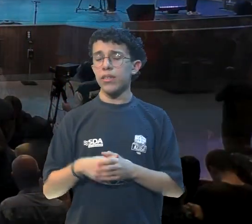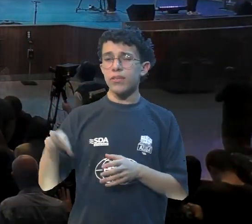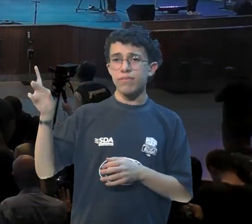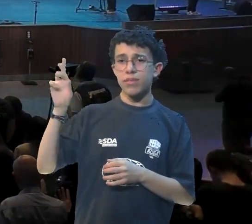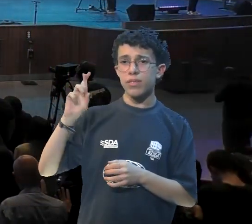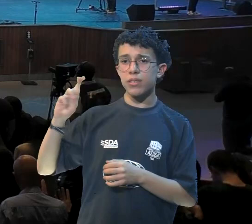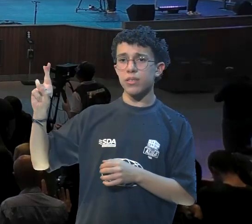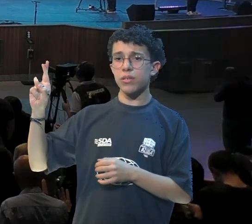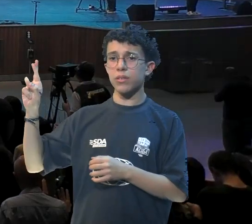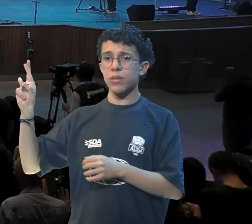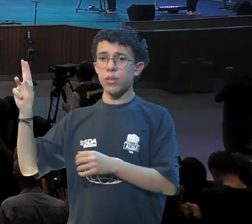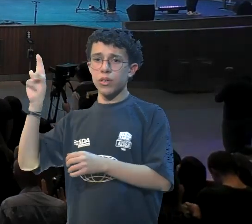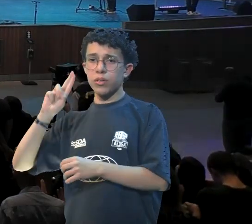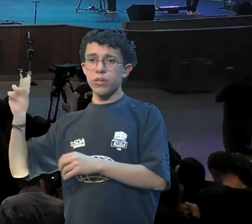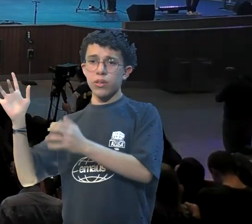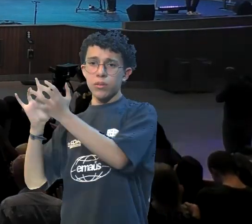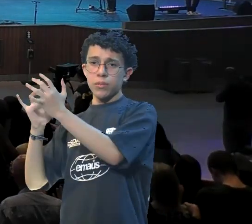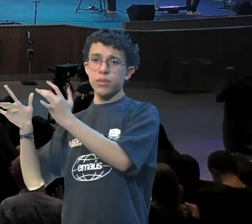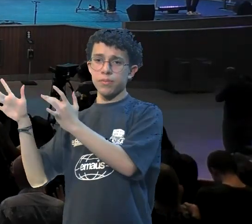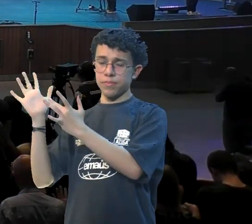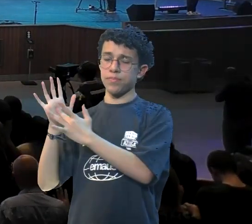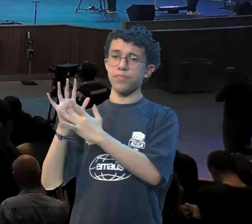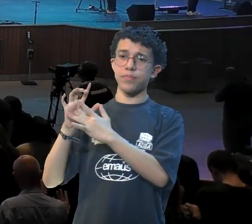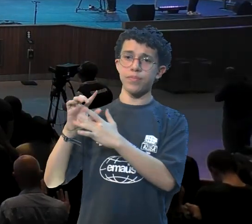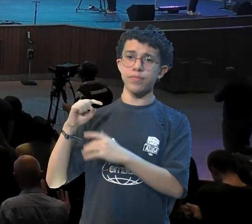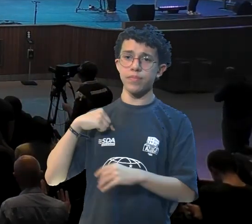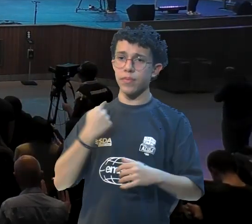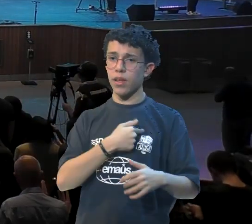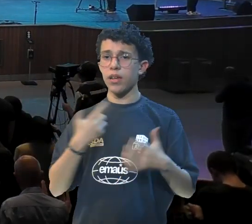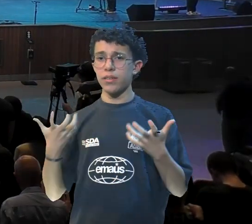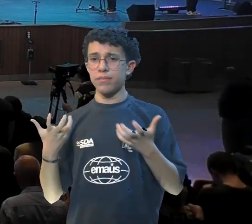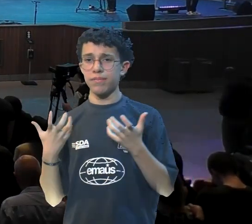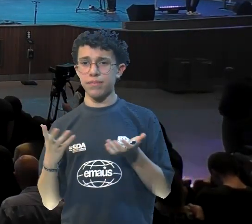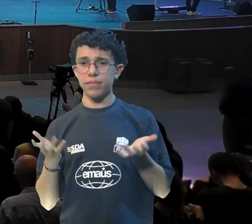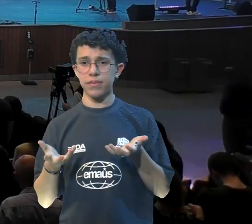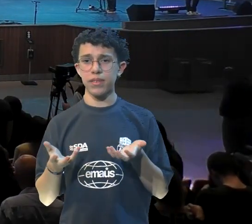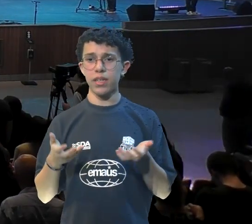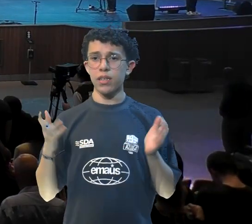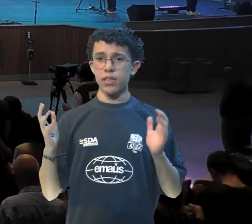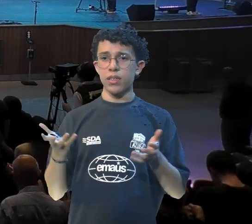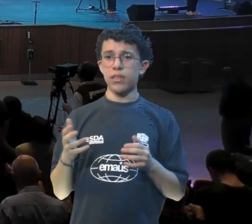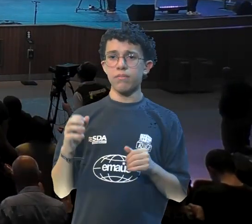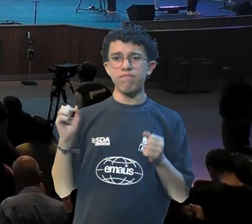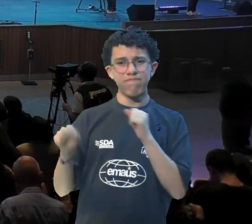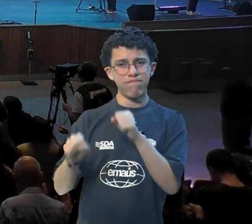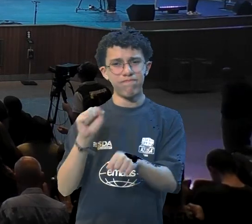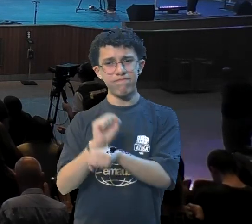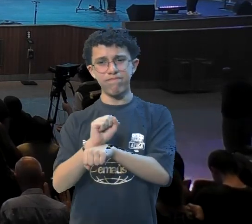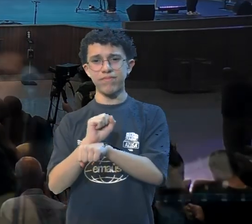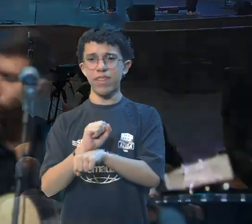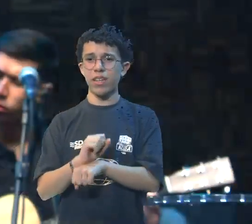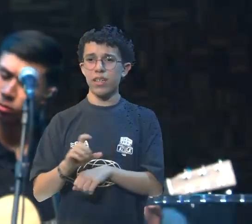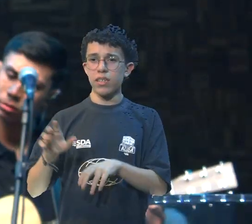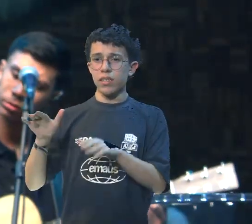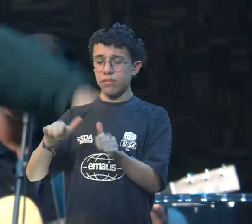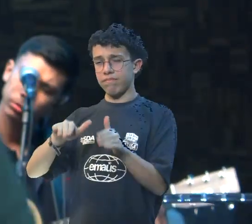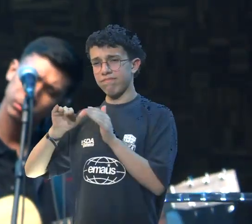Senhor, em nome de Jesus, hoje nós queremos parar tudo para te ouvir, para ouvir